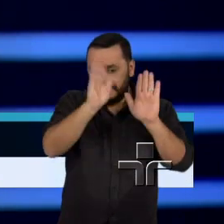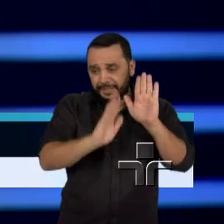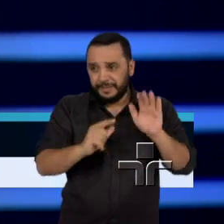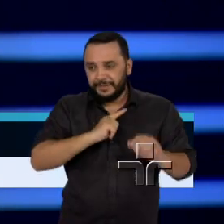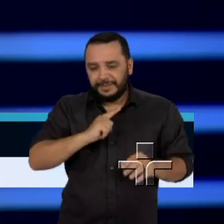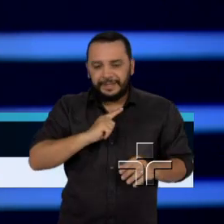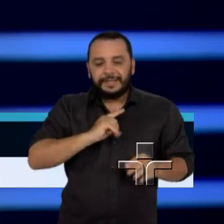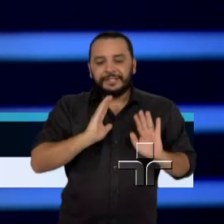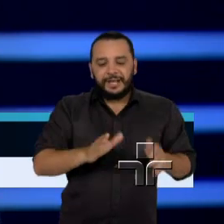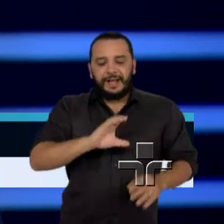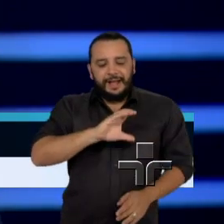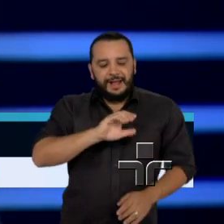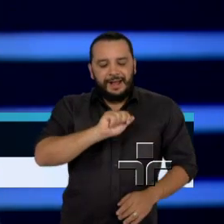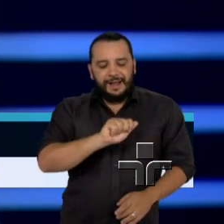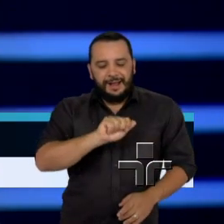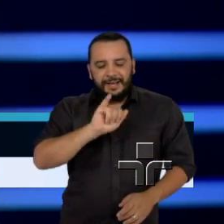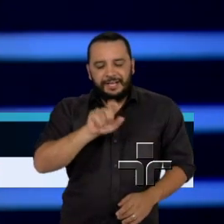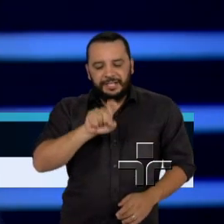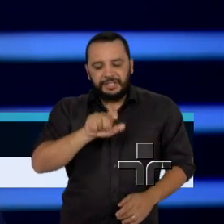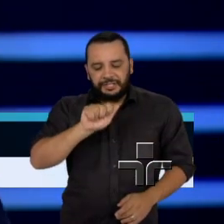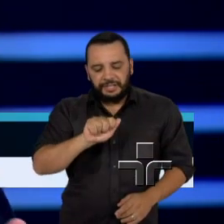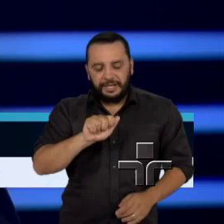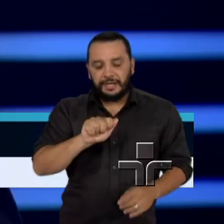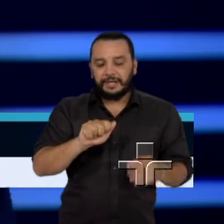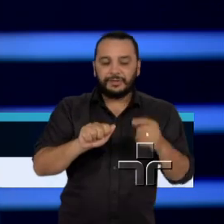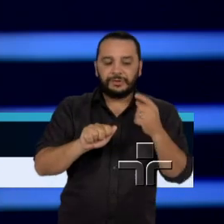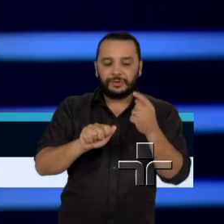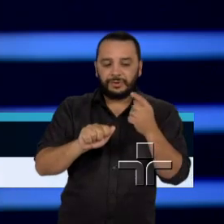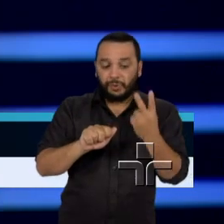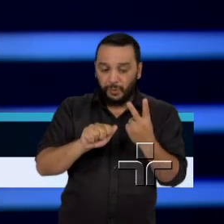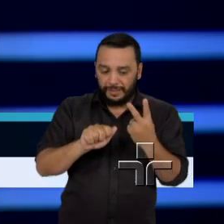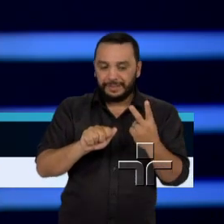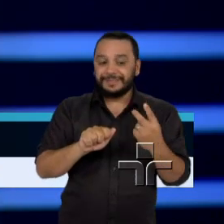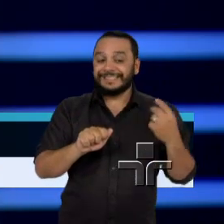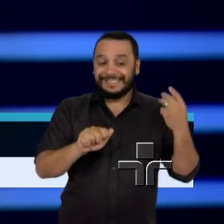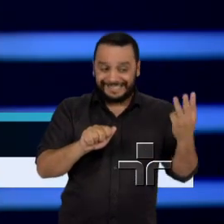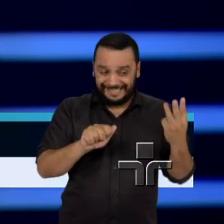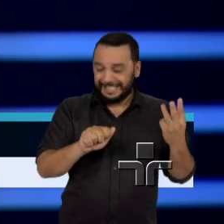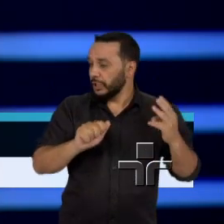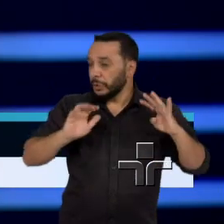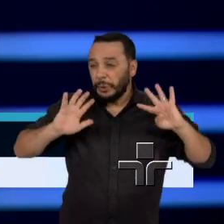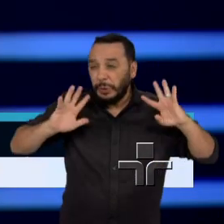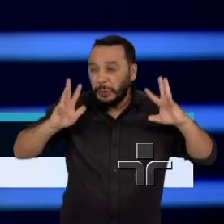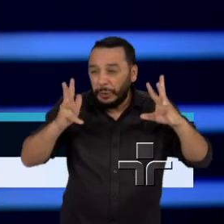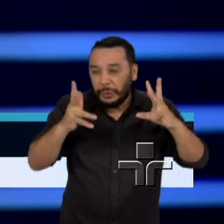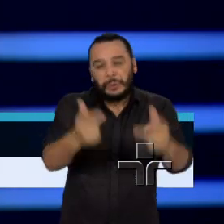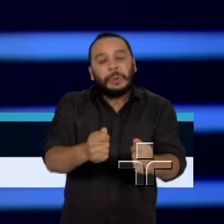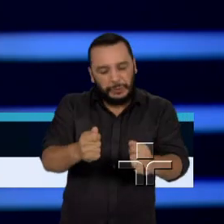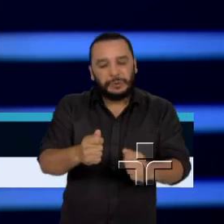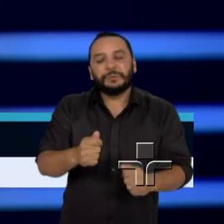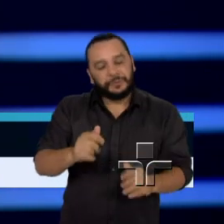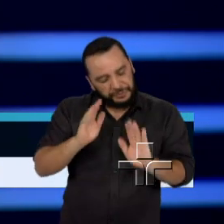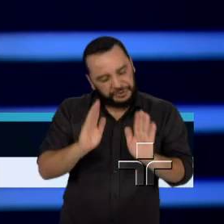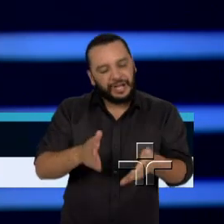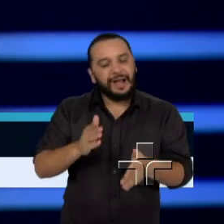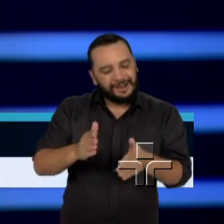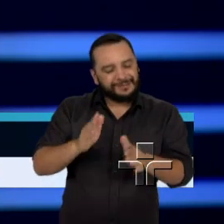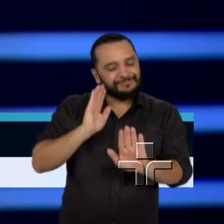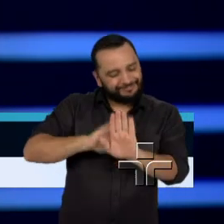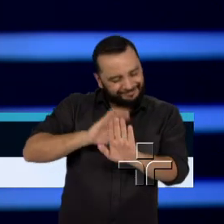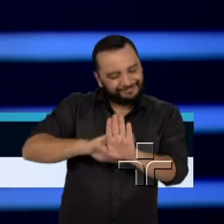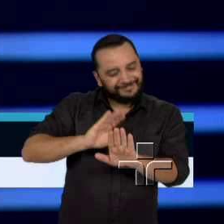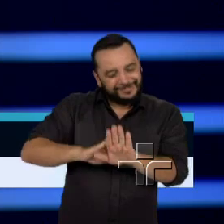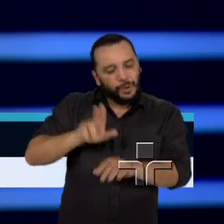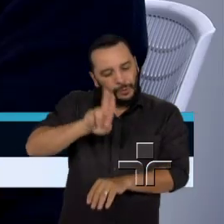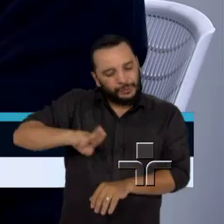Caixa 3 foi generalizado no país, da esquerda à direita, não teve um político que não avançou nesse sinal, e que